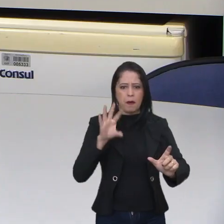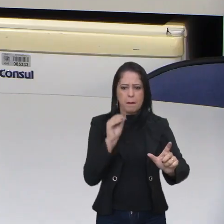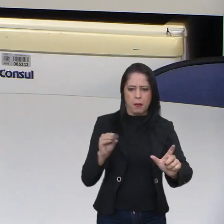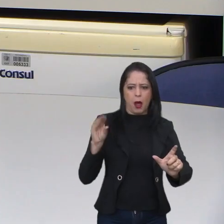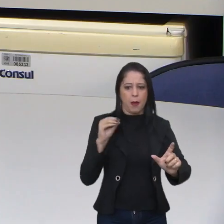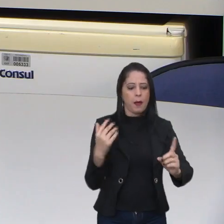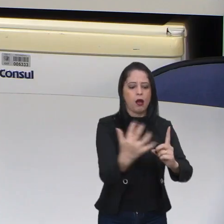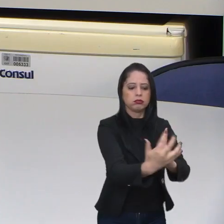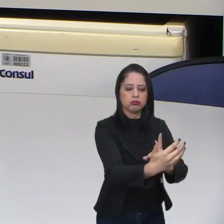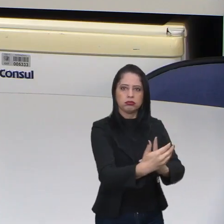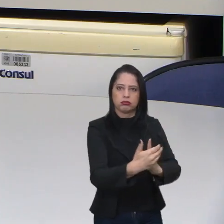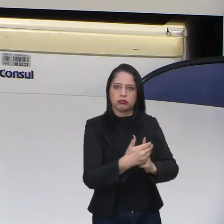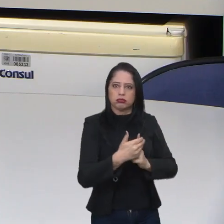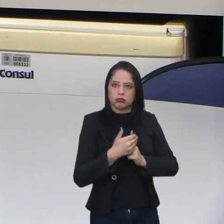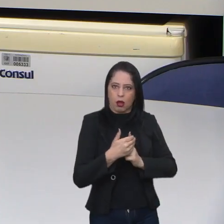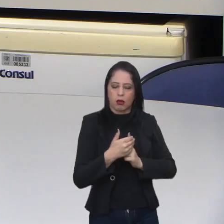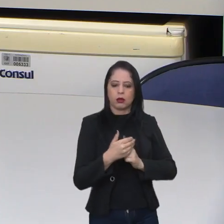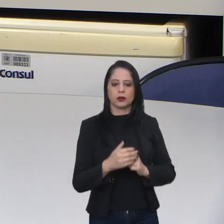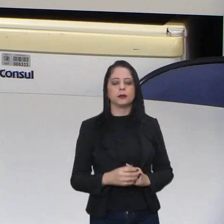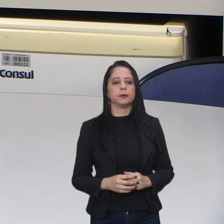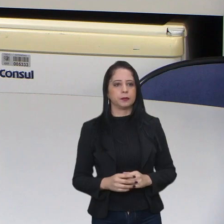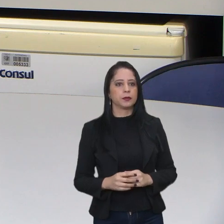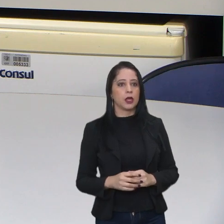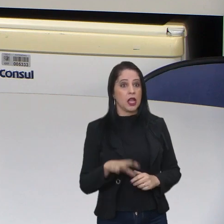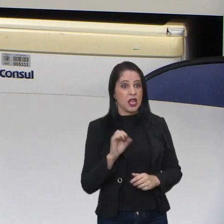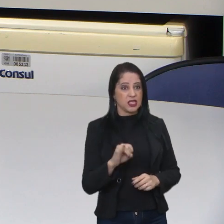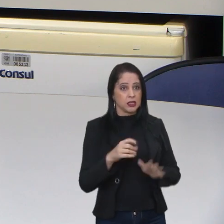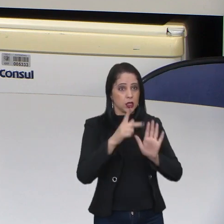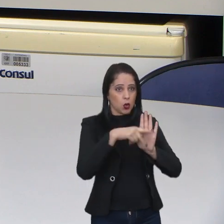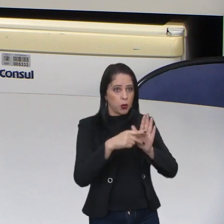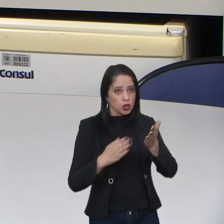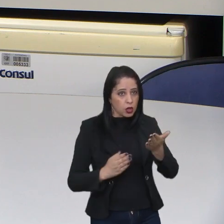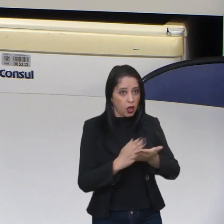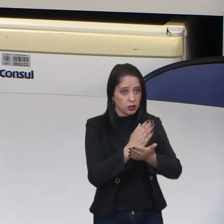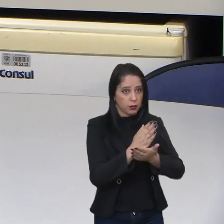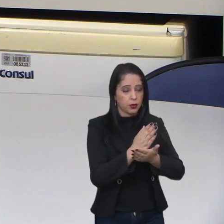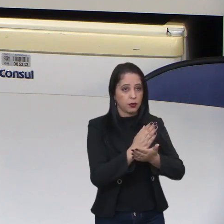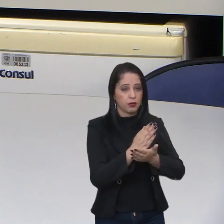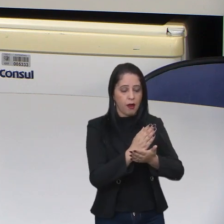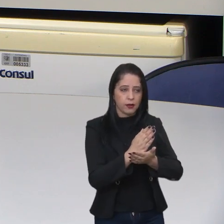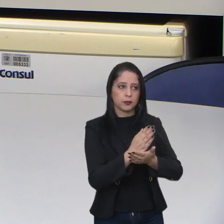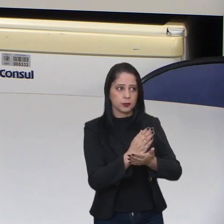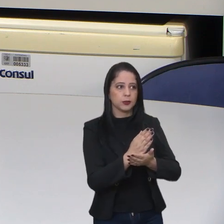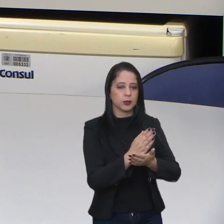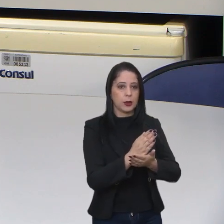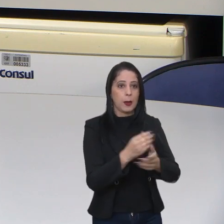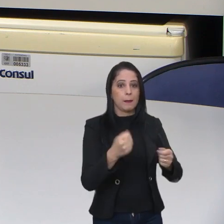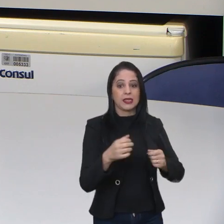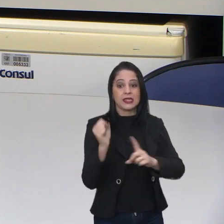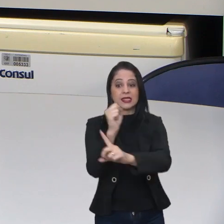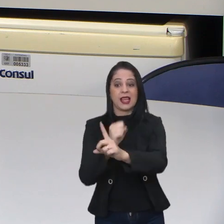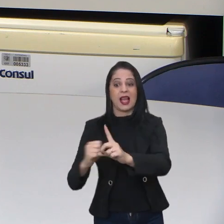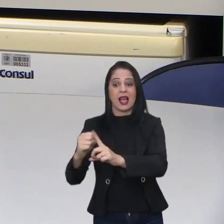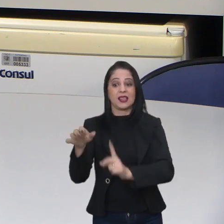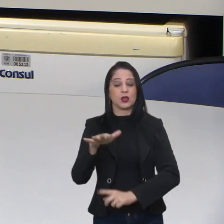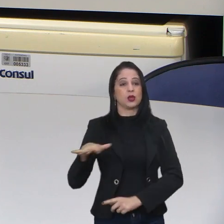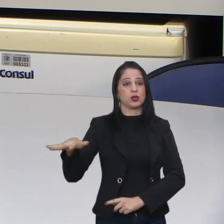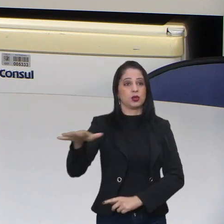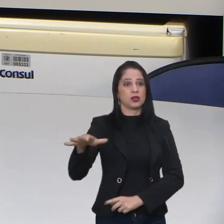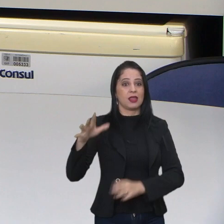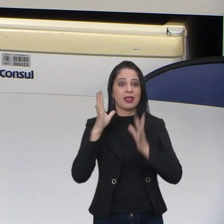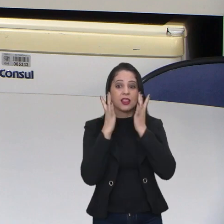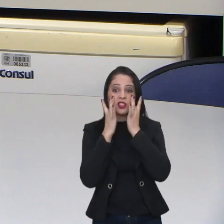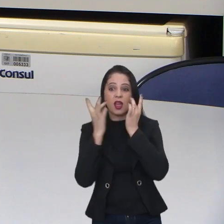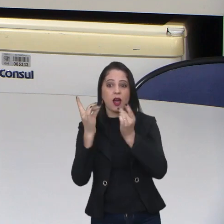nem que esse projeto não foi aprovado que se não for nós estamos botando esse projeto para chamar atenção da sociedade